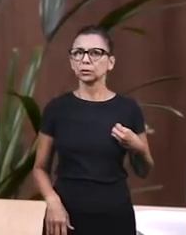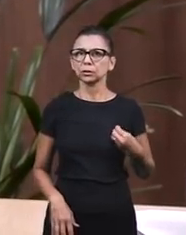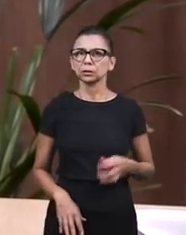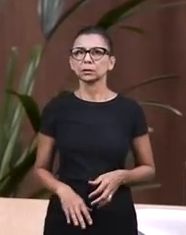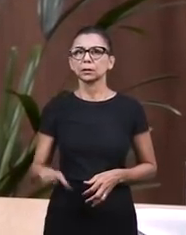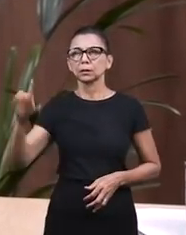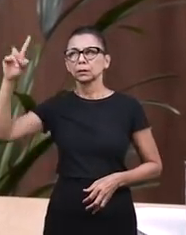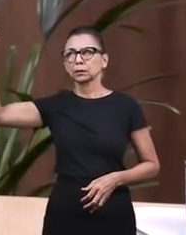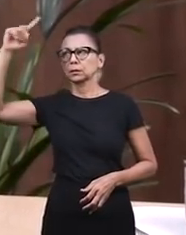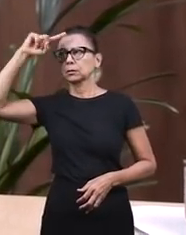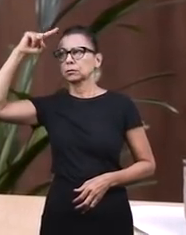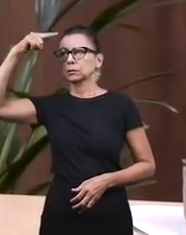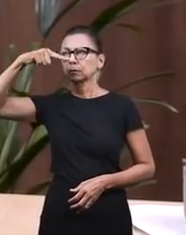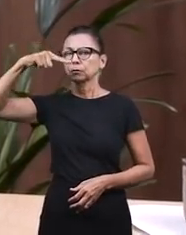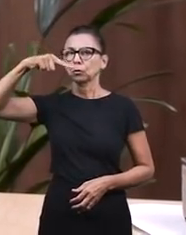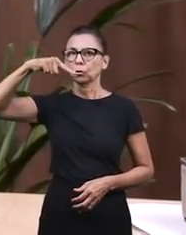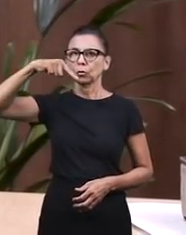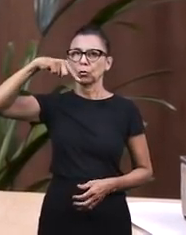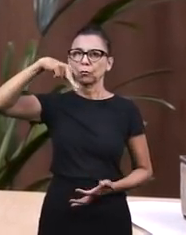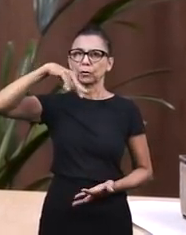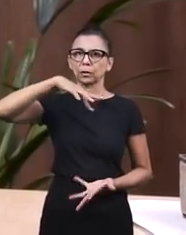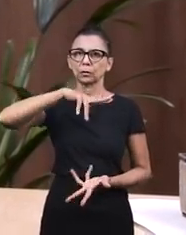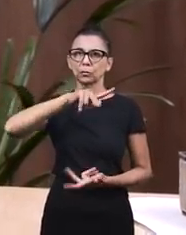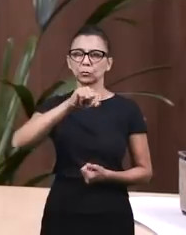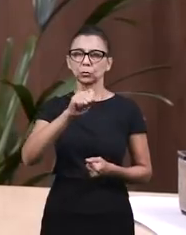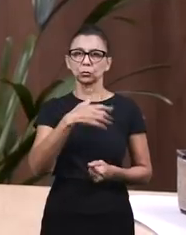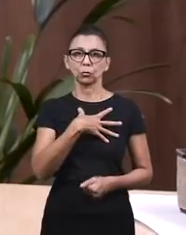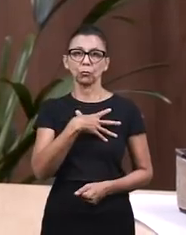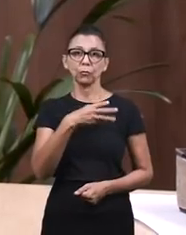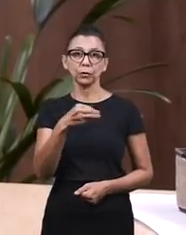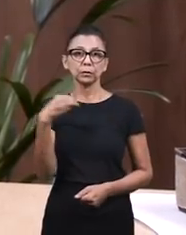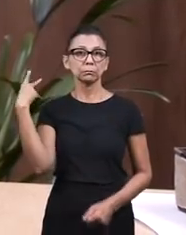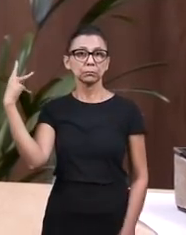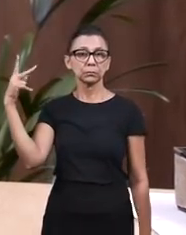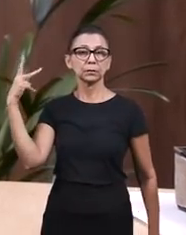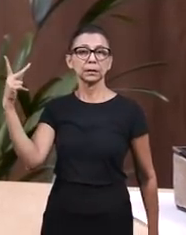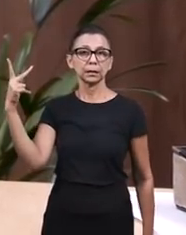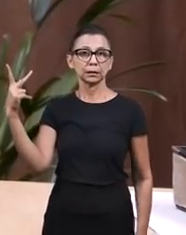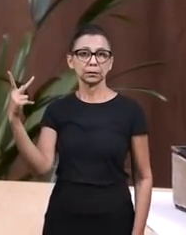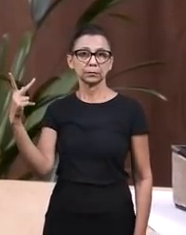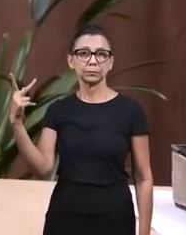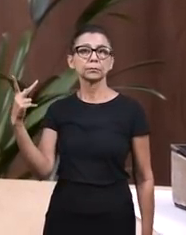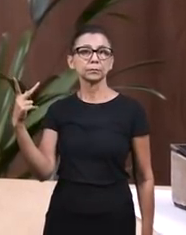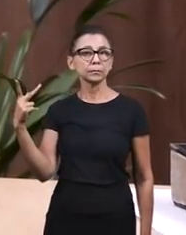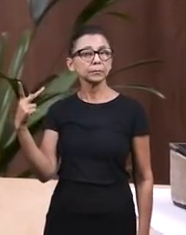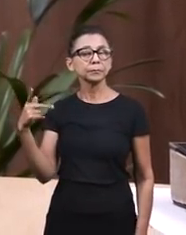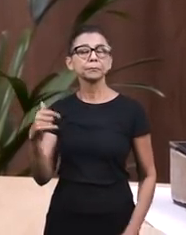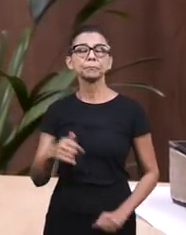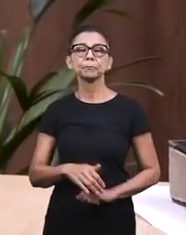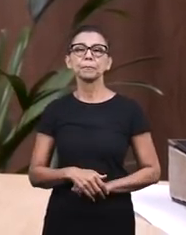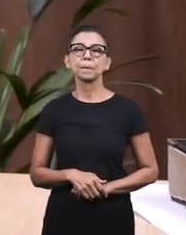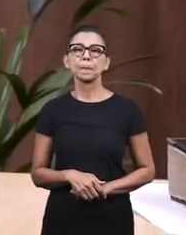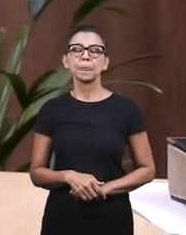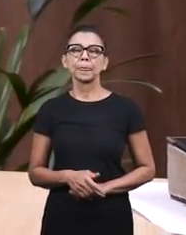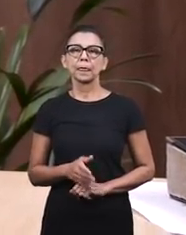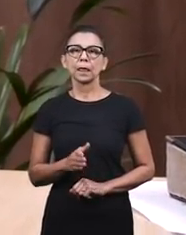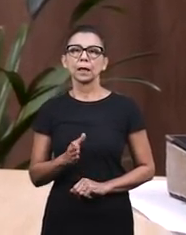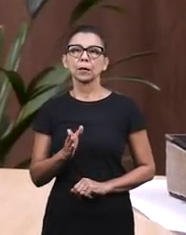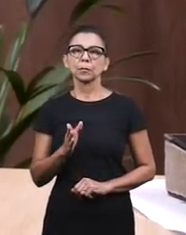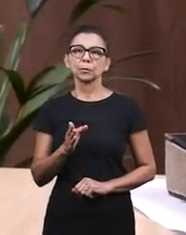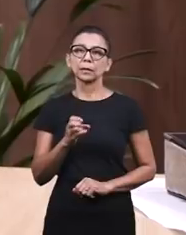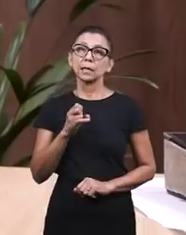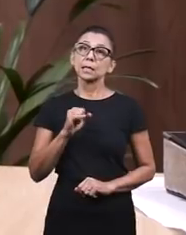mas o Filho também foi cheio do Espírito Santo. E isso é um ensino para nós, porque